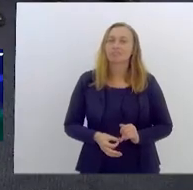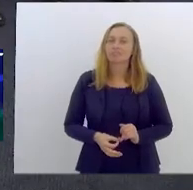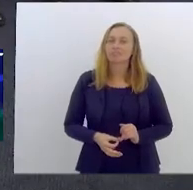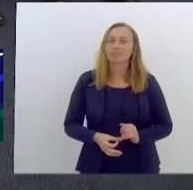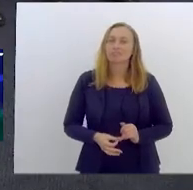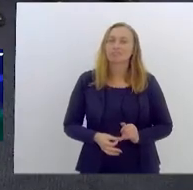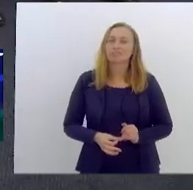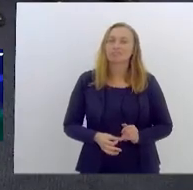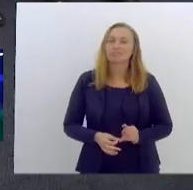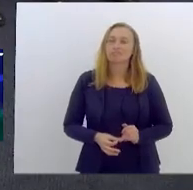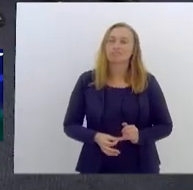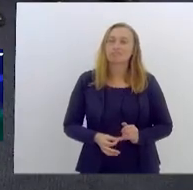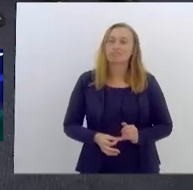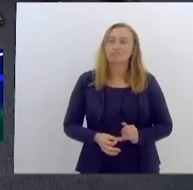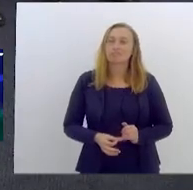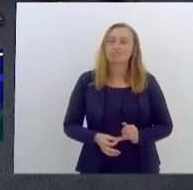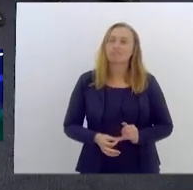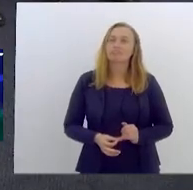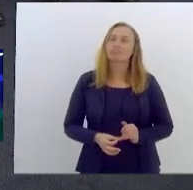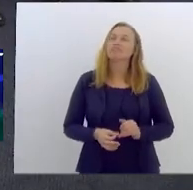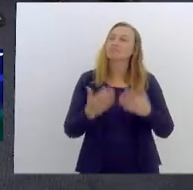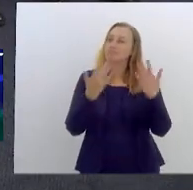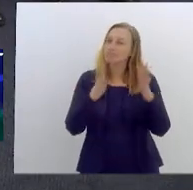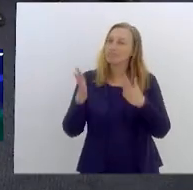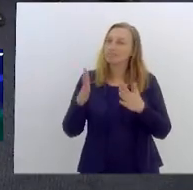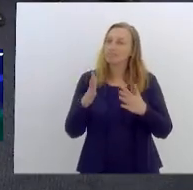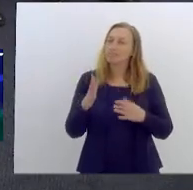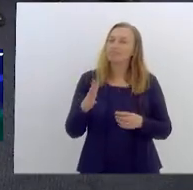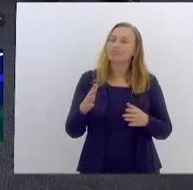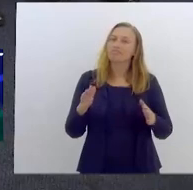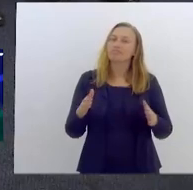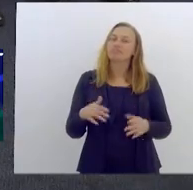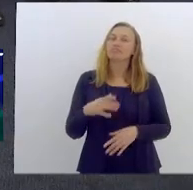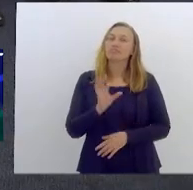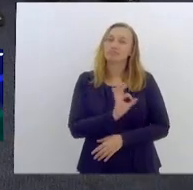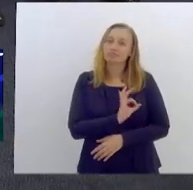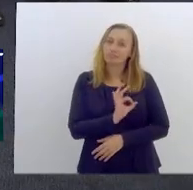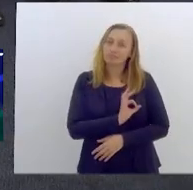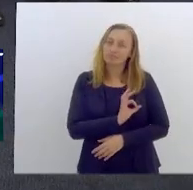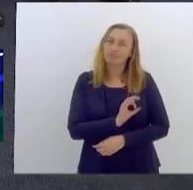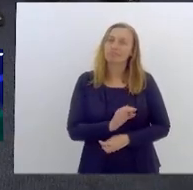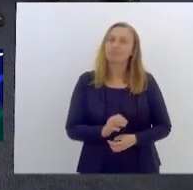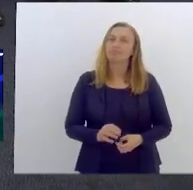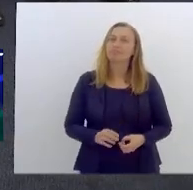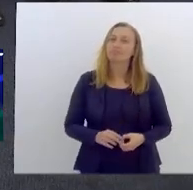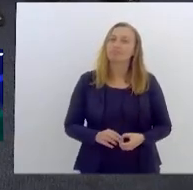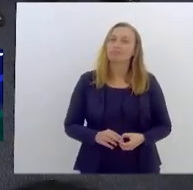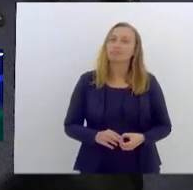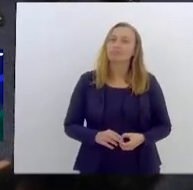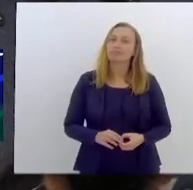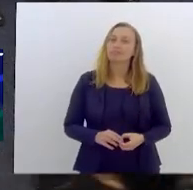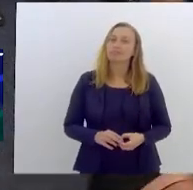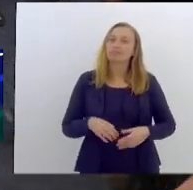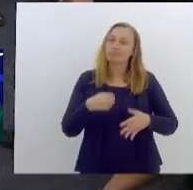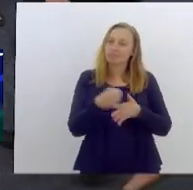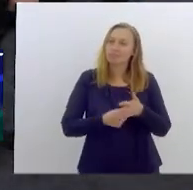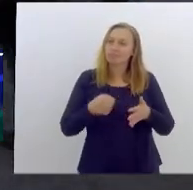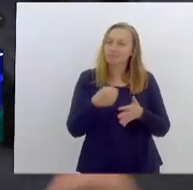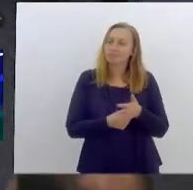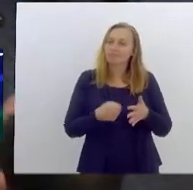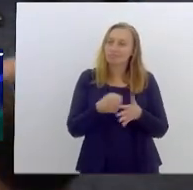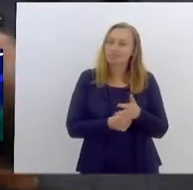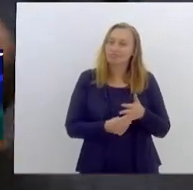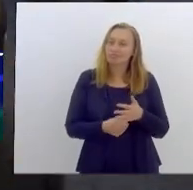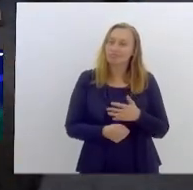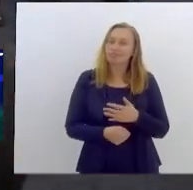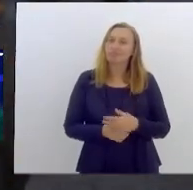pelas palavras a mim dirigidas. Parabéns aos nossos honrosos policiais, batalhadores. Nós